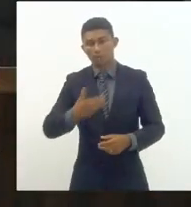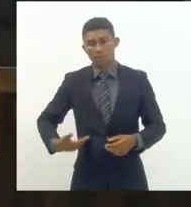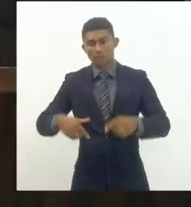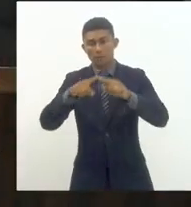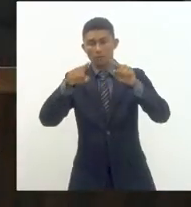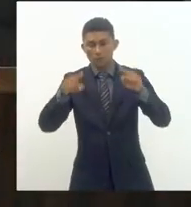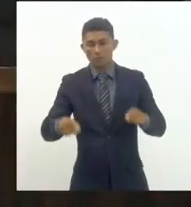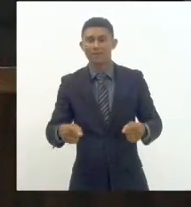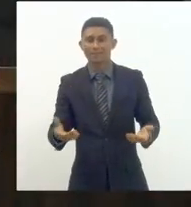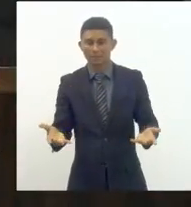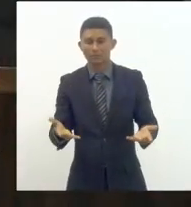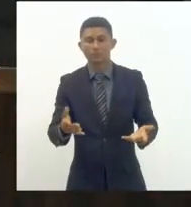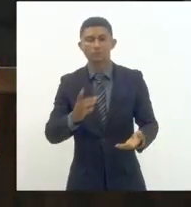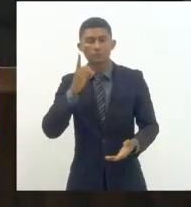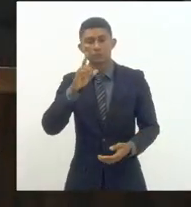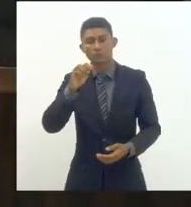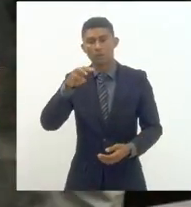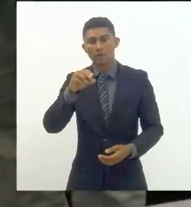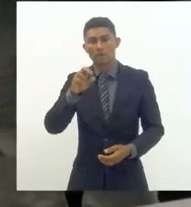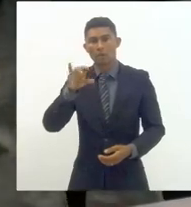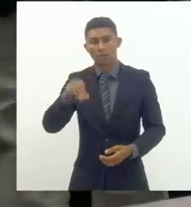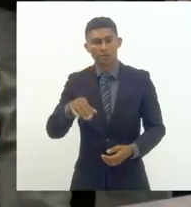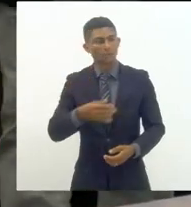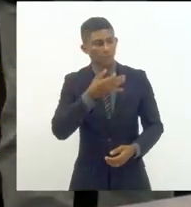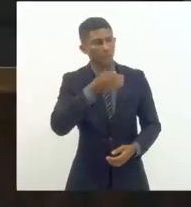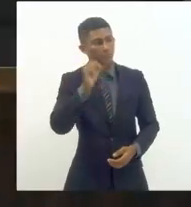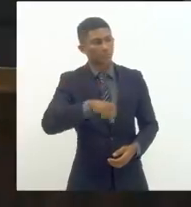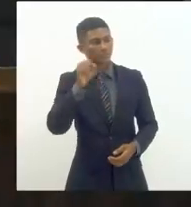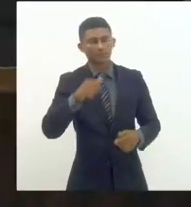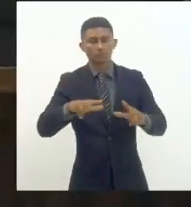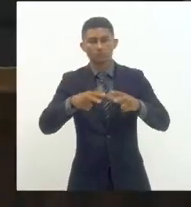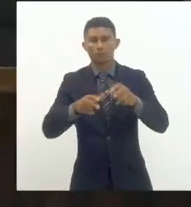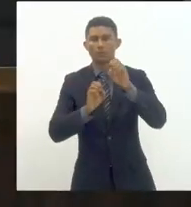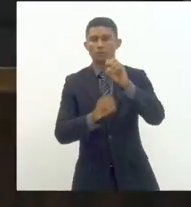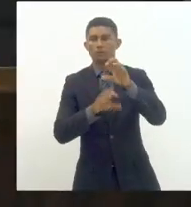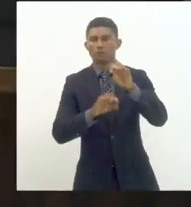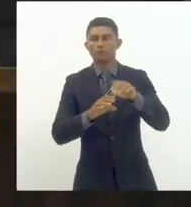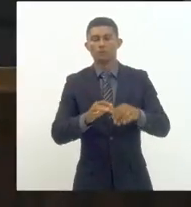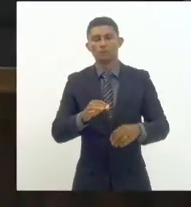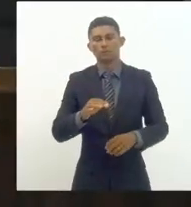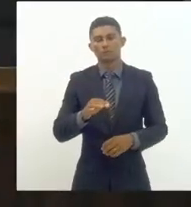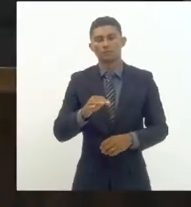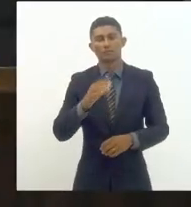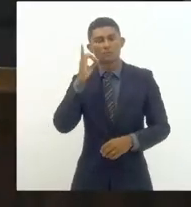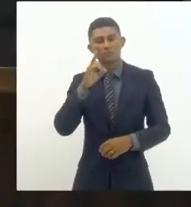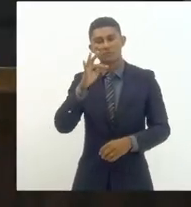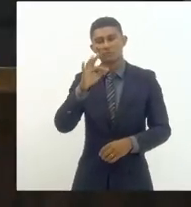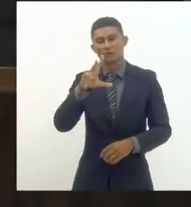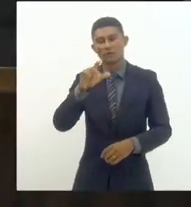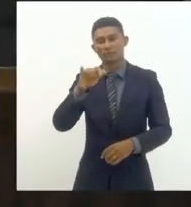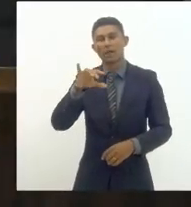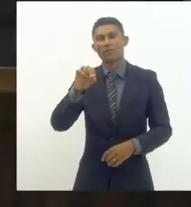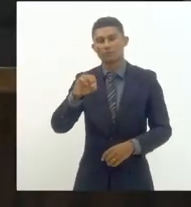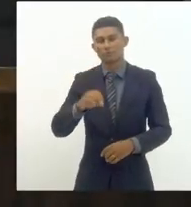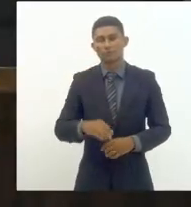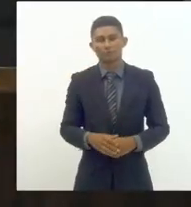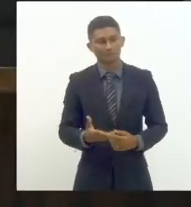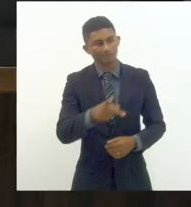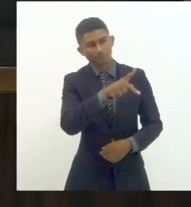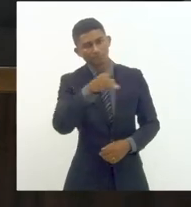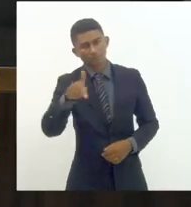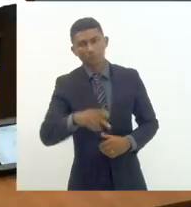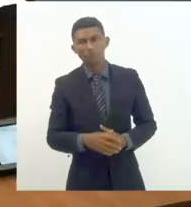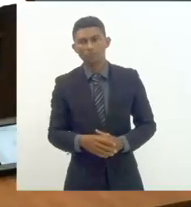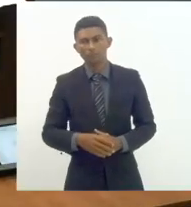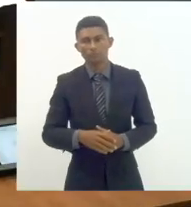Amorim. Favorável, senhor presidente. Pela Comissão de Educação, deputado Flávio Serafini. Senhor presidente,